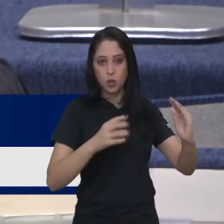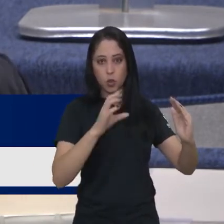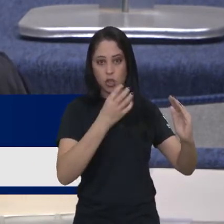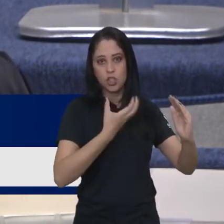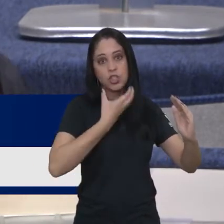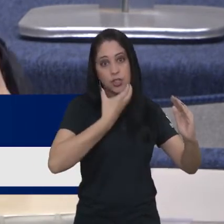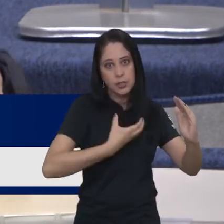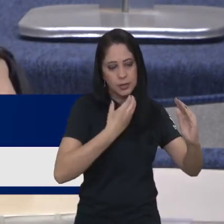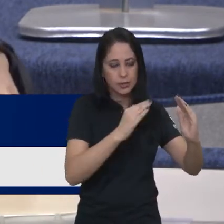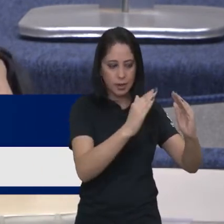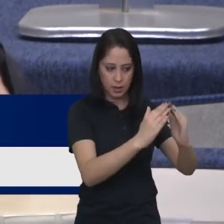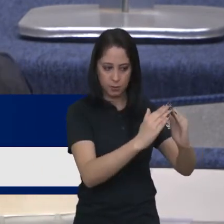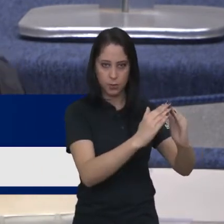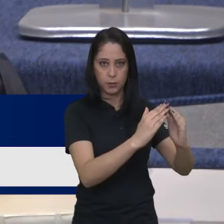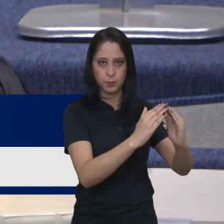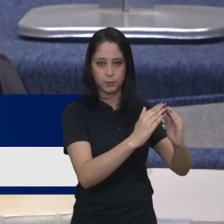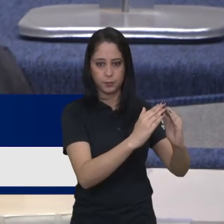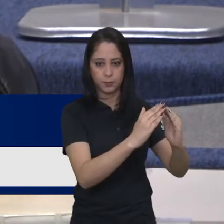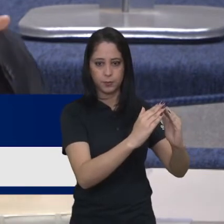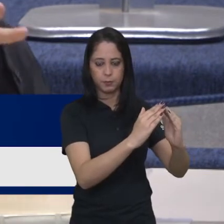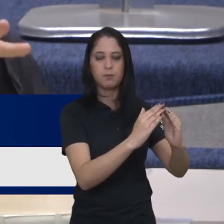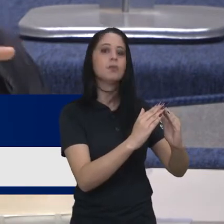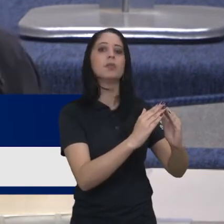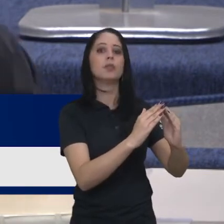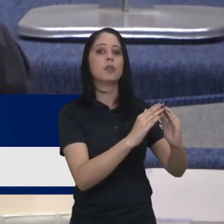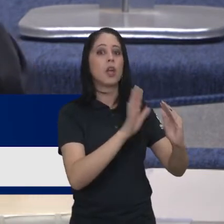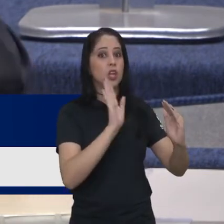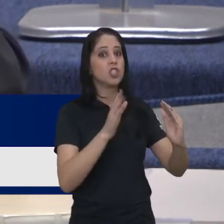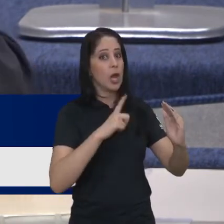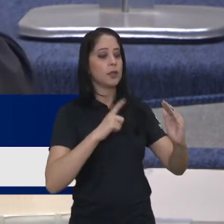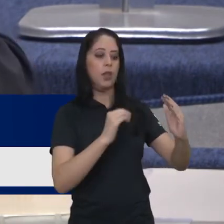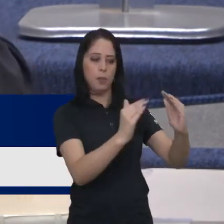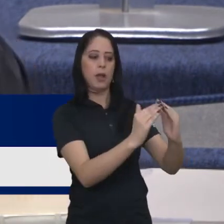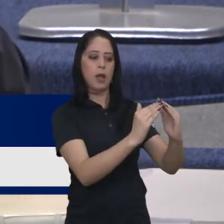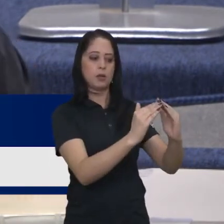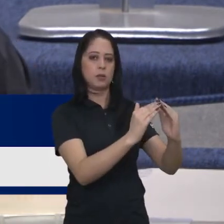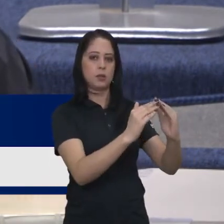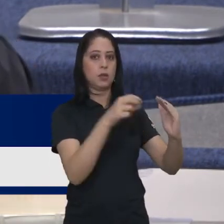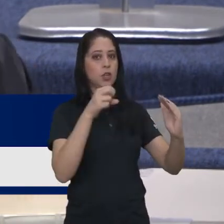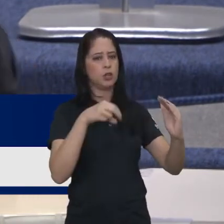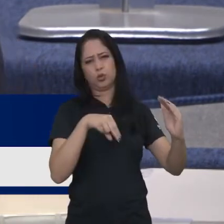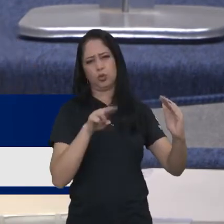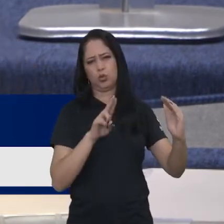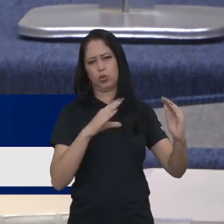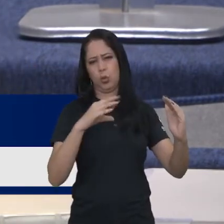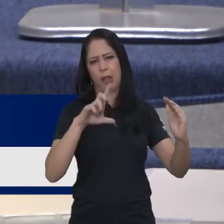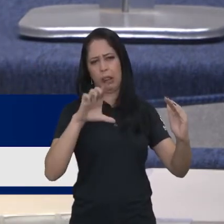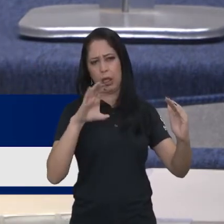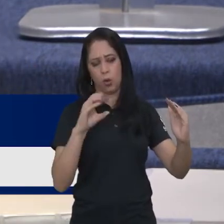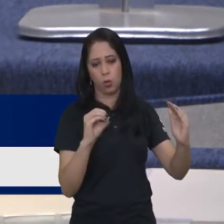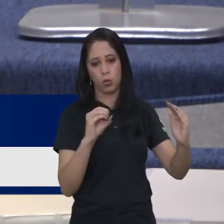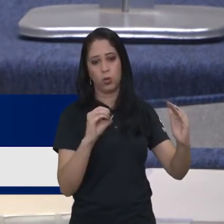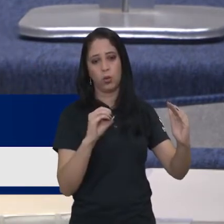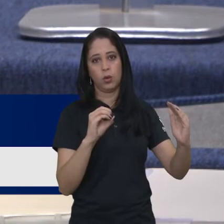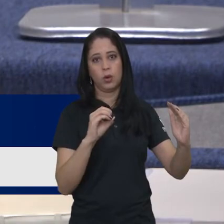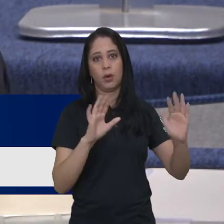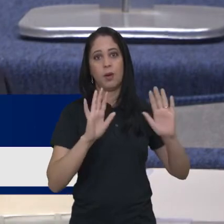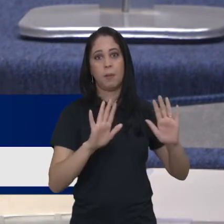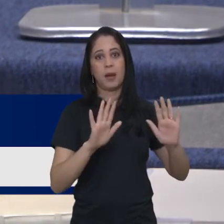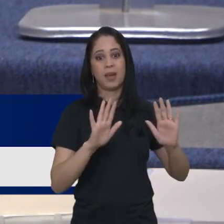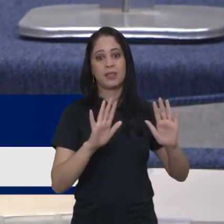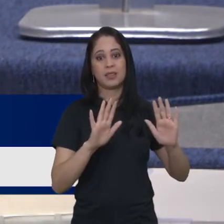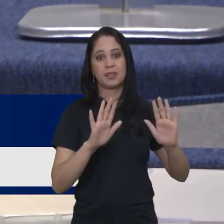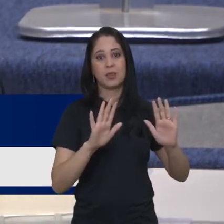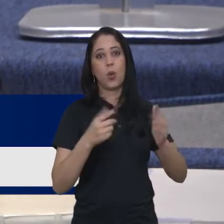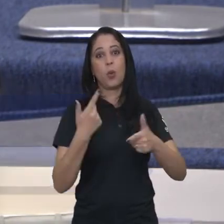independente da pessoa morar lá ou não em 22 de dezembro, já existia o núcleo. A lei fala em núcleo. Então, o acontece? O problema